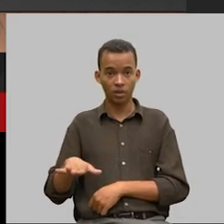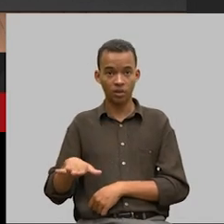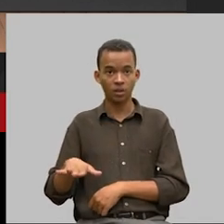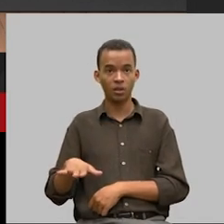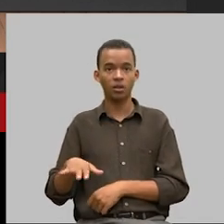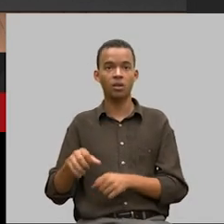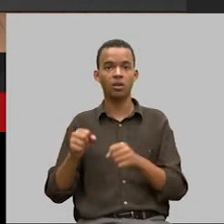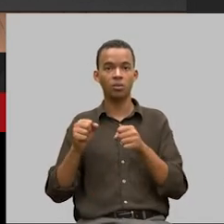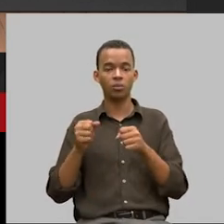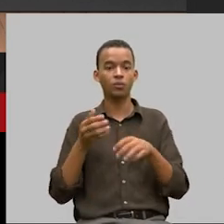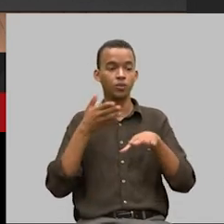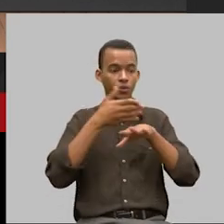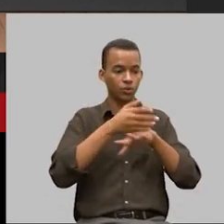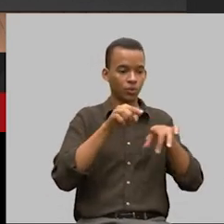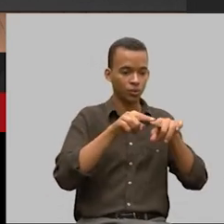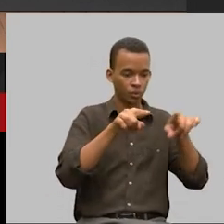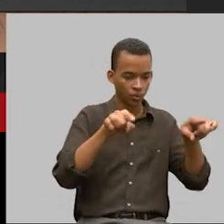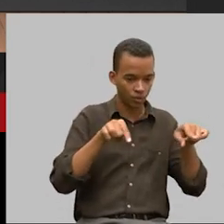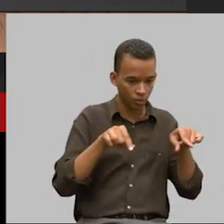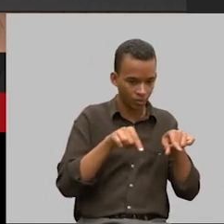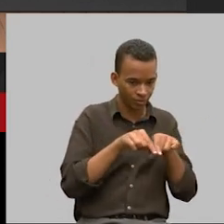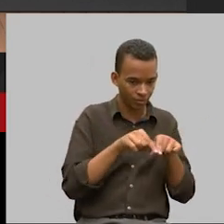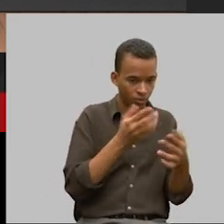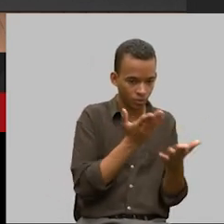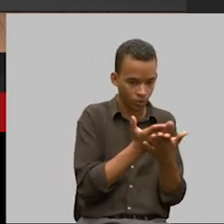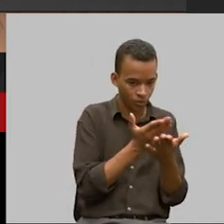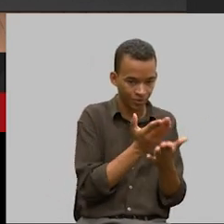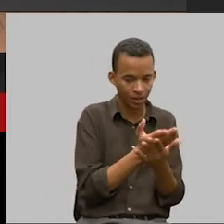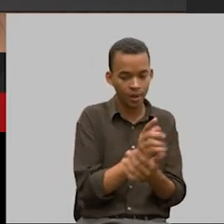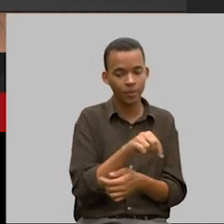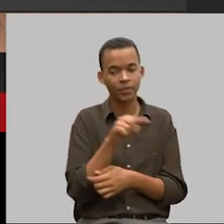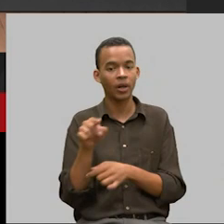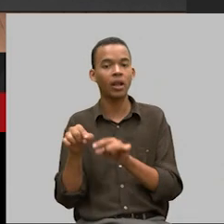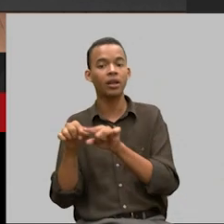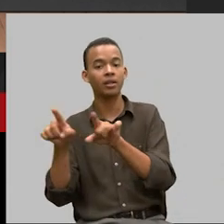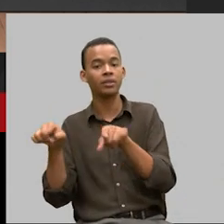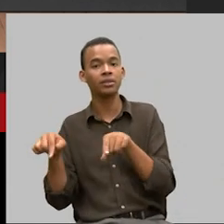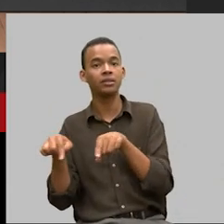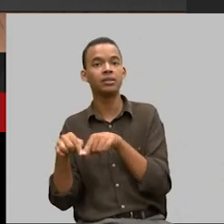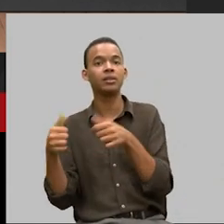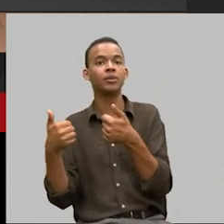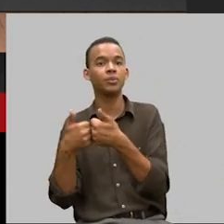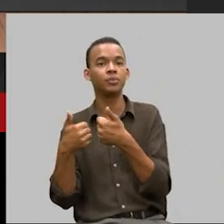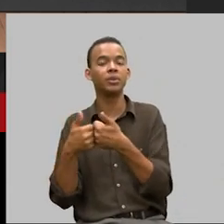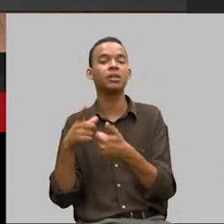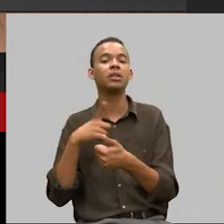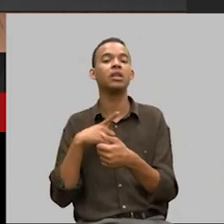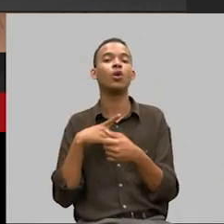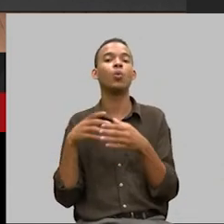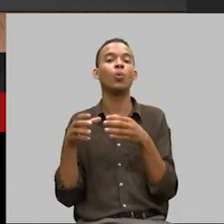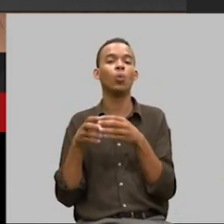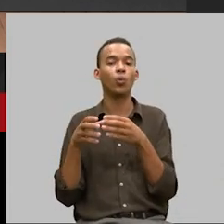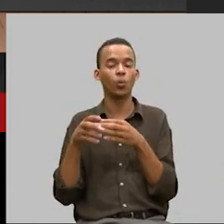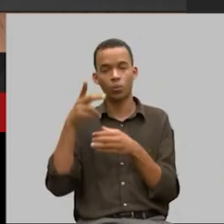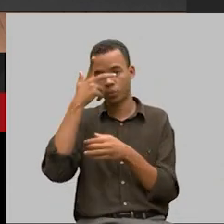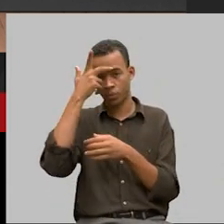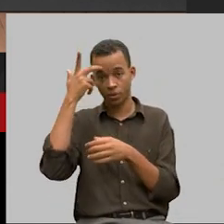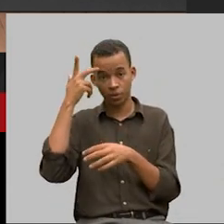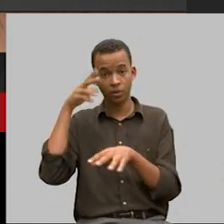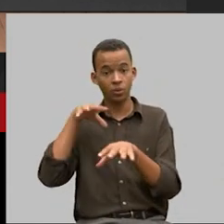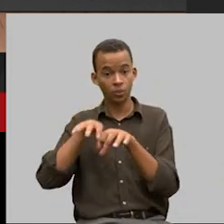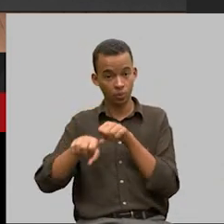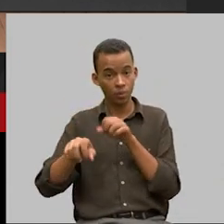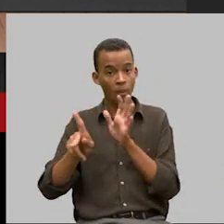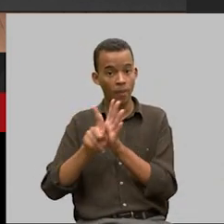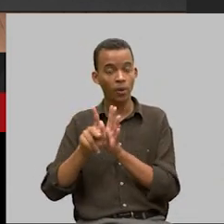sala de aula tendo aula e que ali pertinho da sala dele tá tem um grupo de pessoas que é formado para lidar com